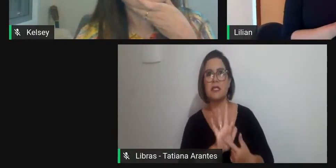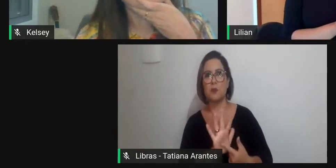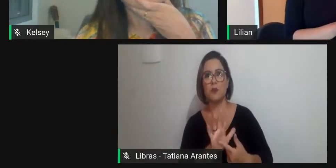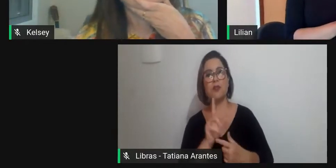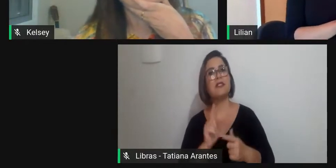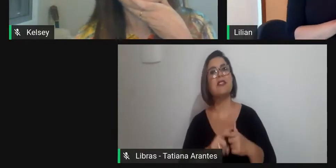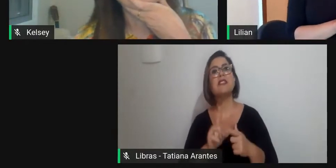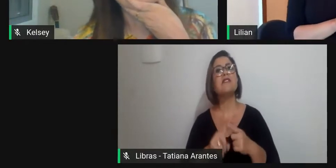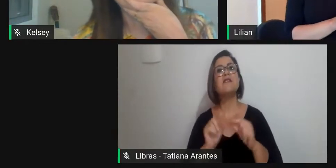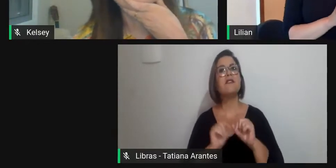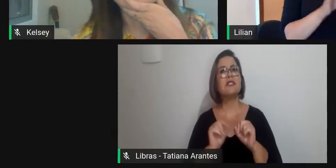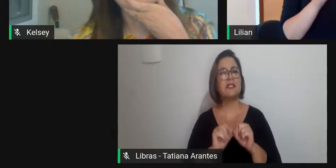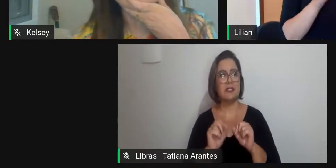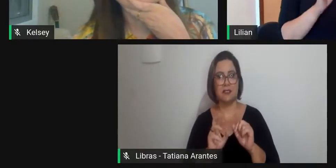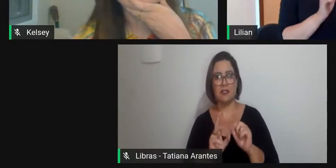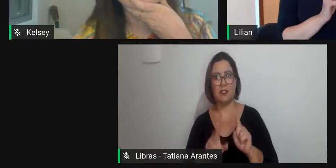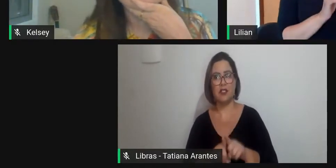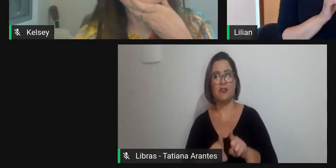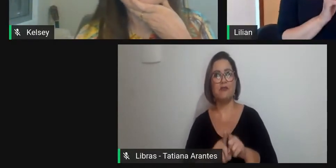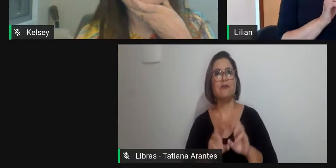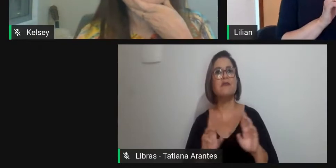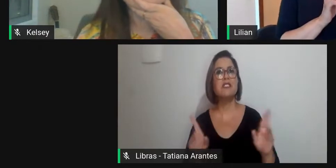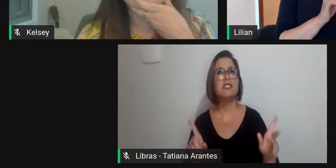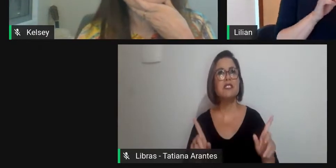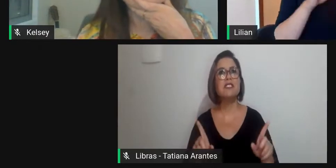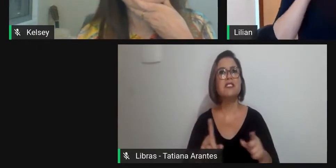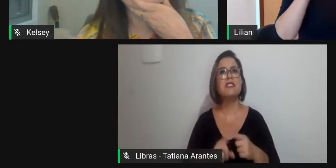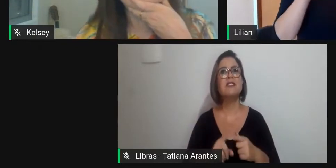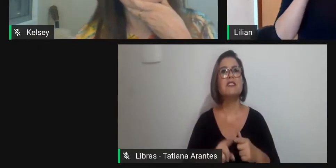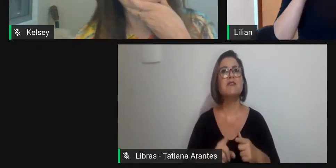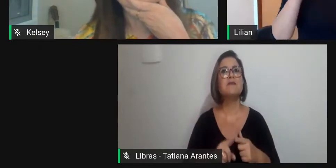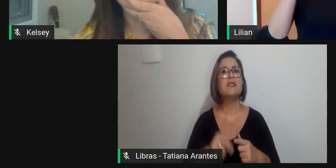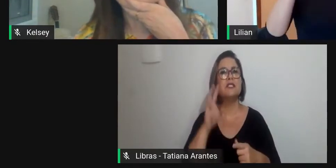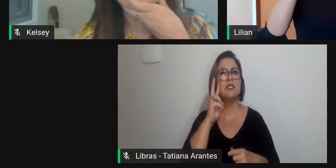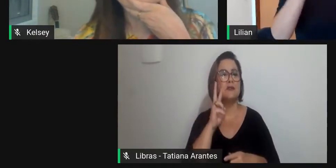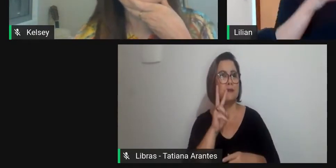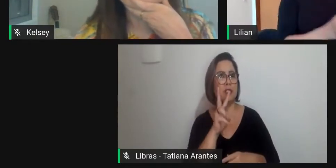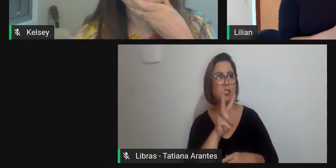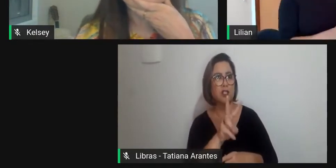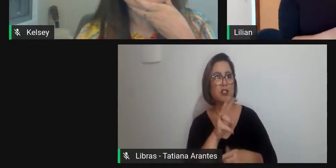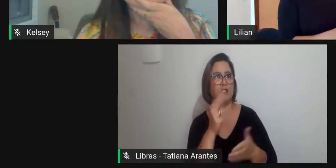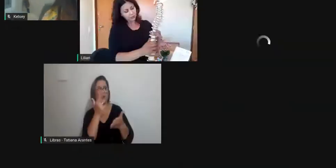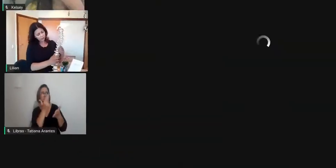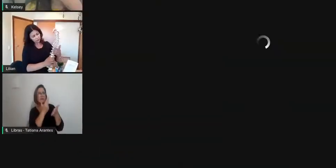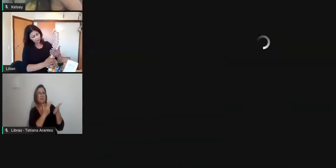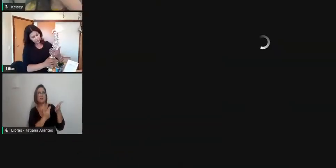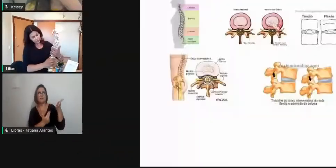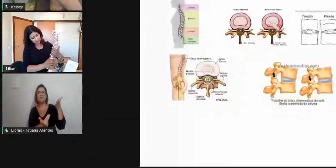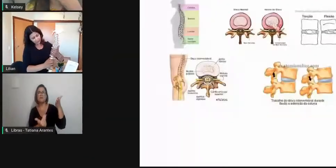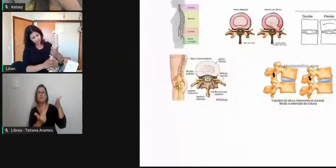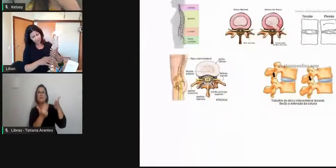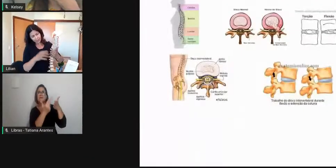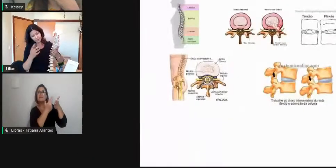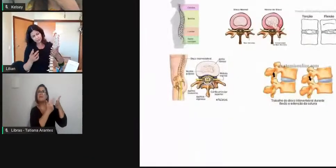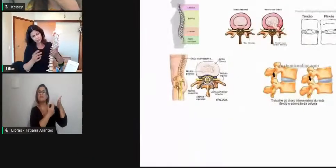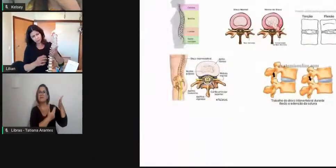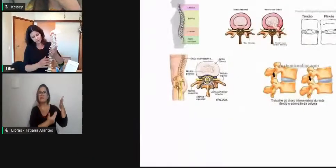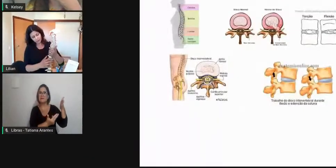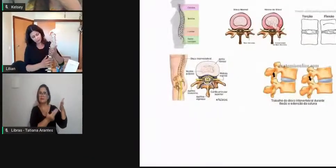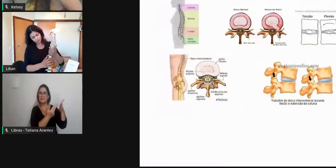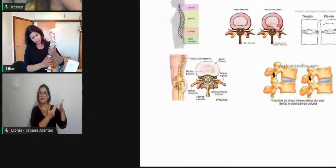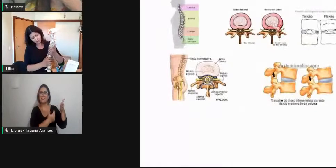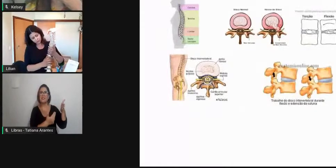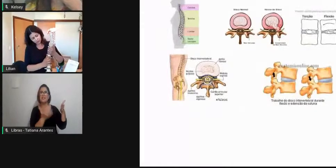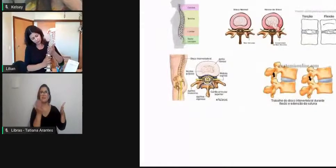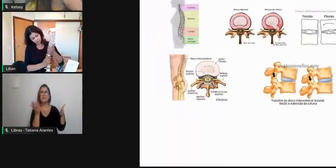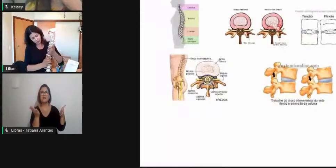diferença. Os discos intervertebrais, como vocês vão ver aí na figura, né? A visão que eu